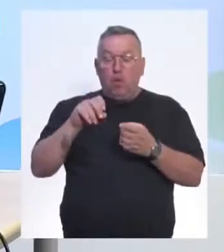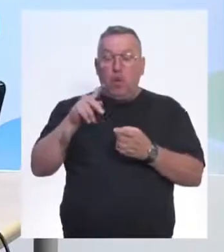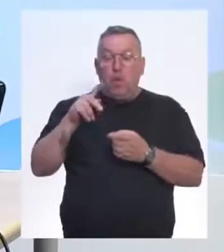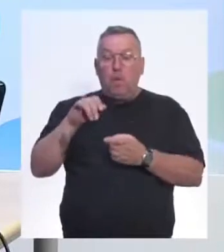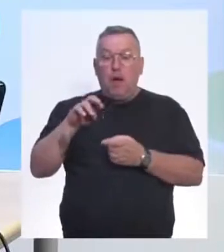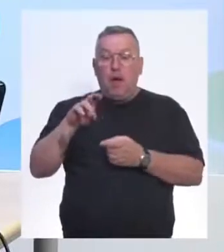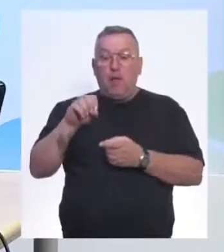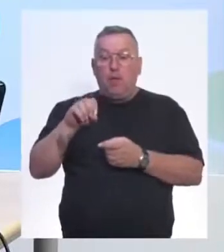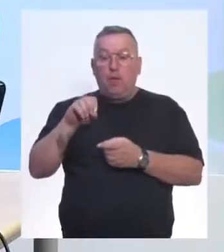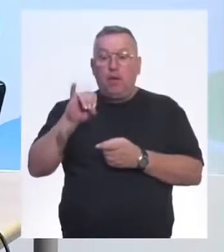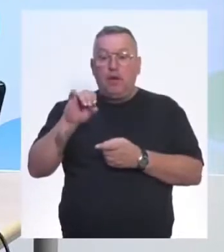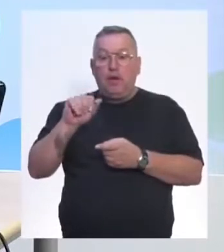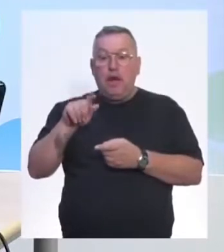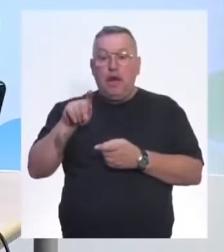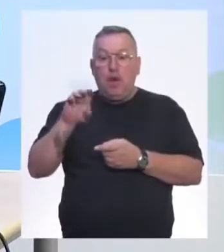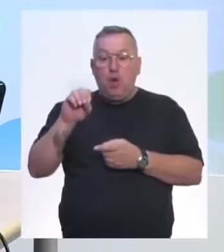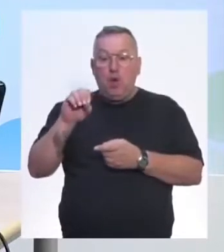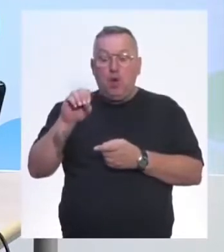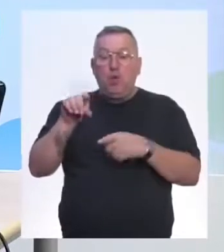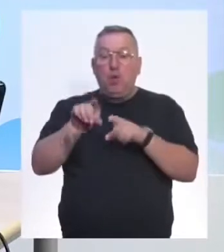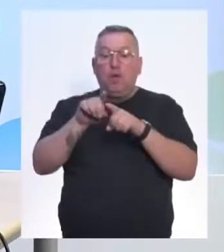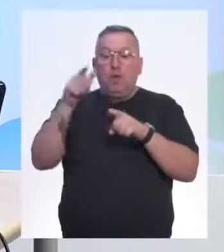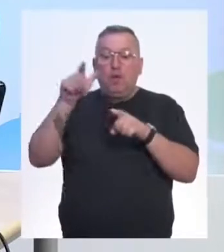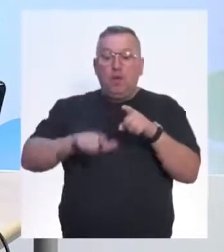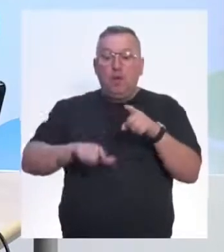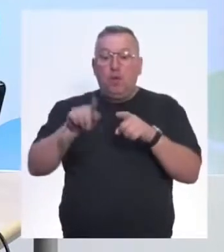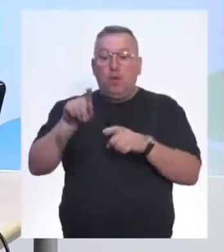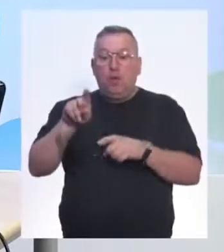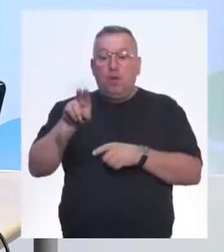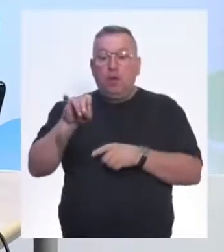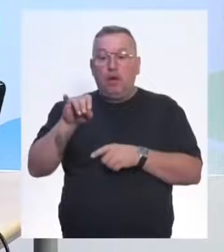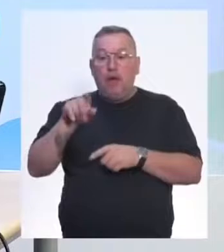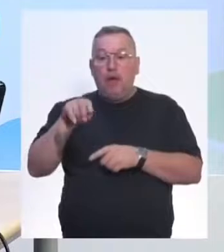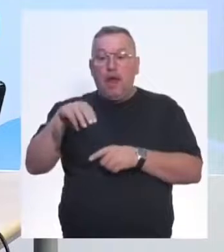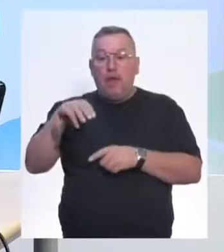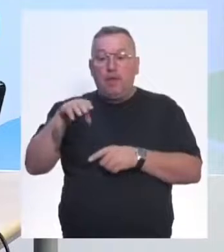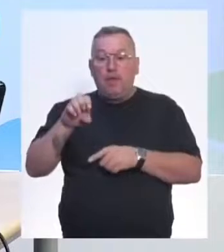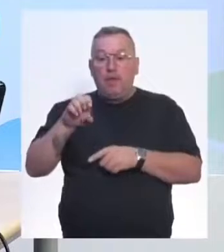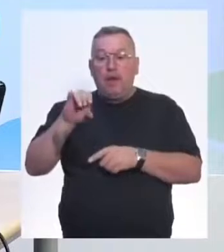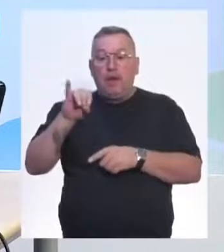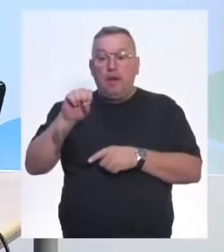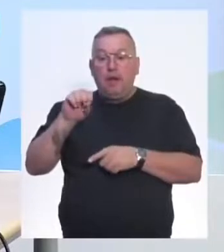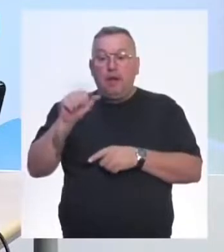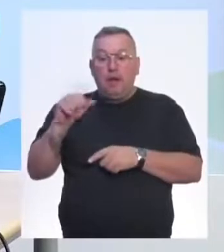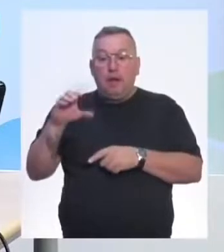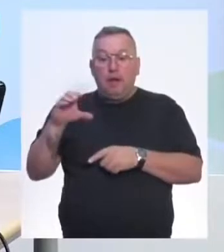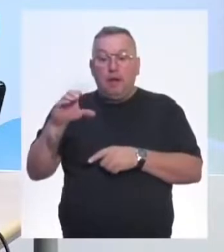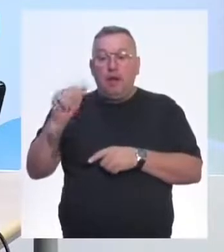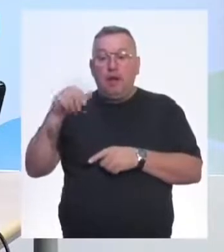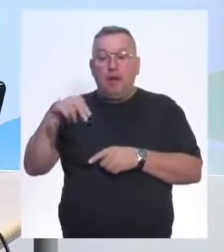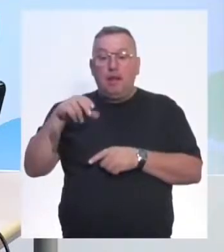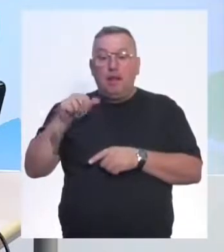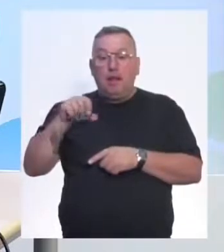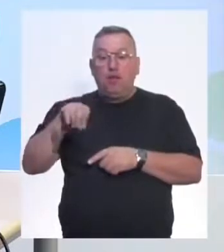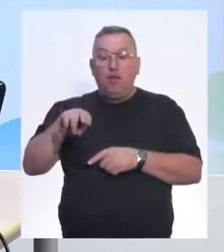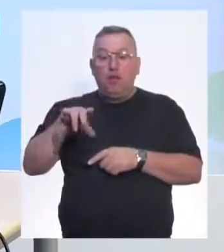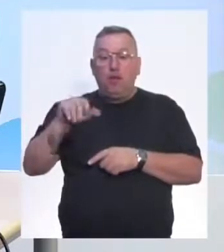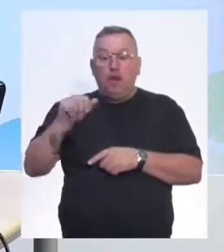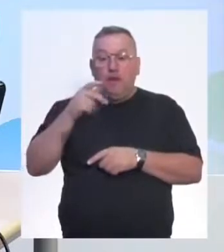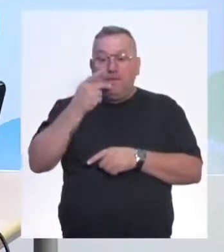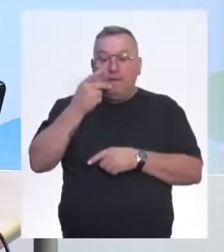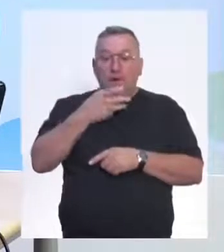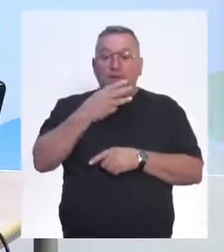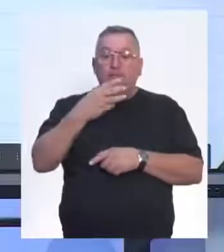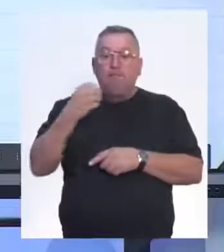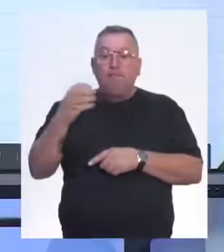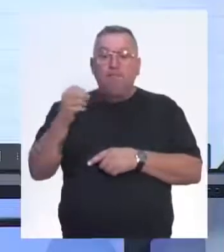Pablo, Iago, um outro Guilherme, Isaac, Ana Júlia, que falaram R$300. E